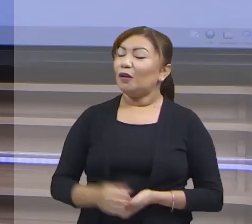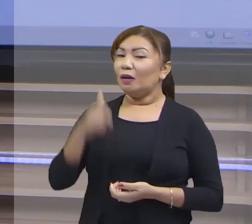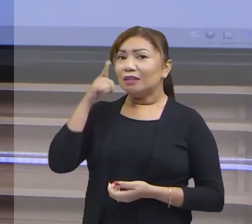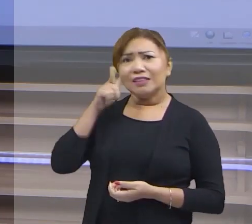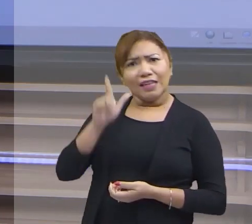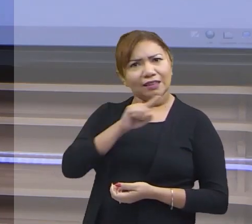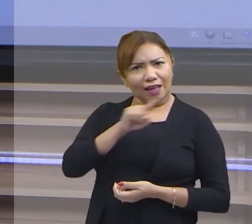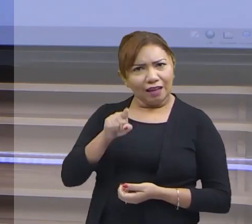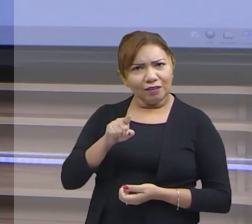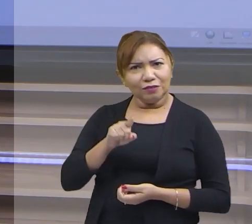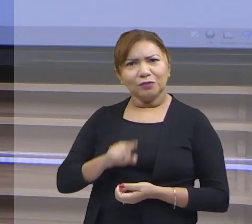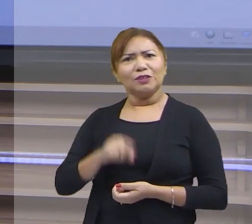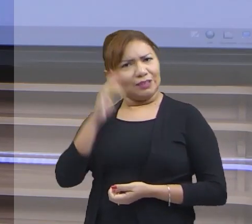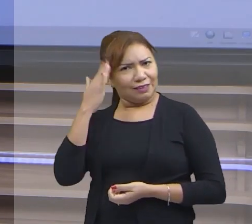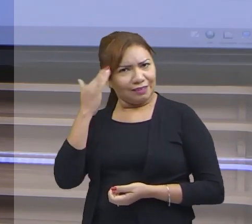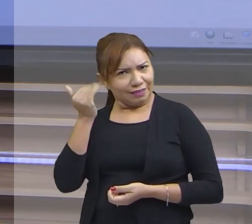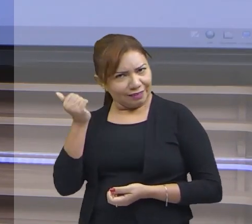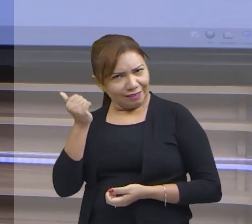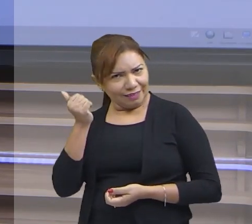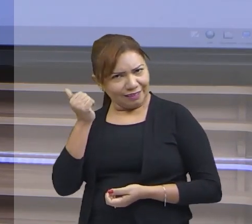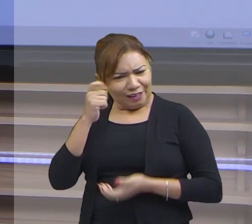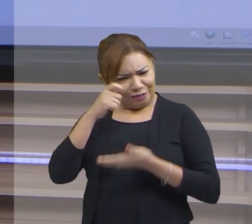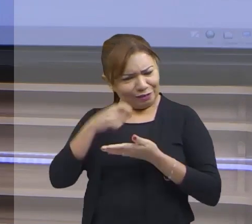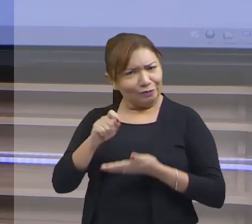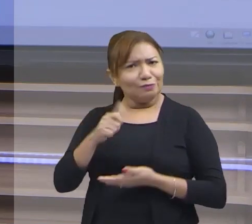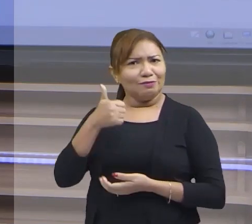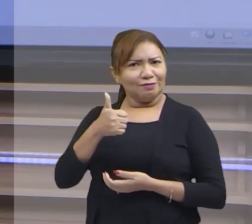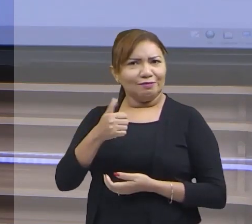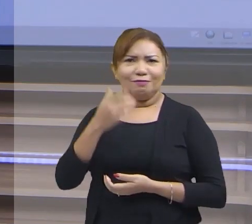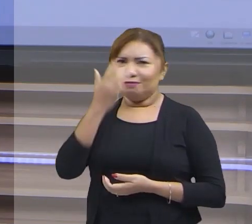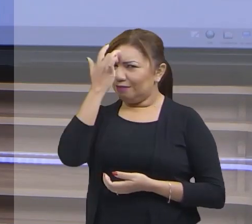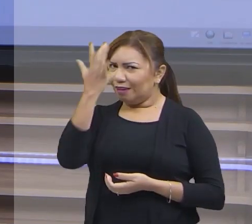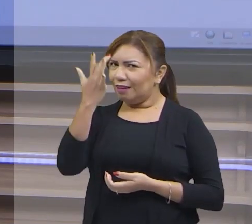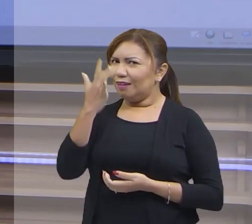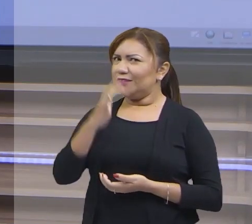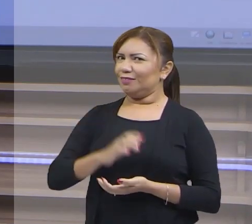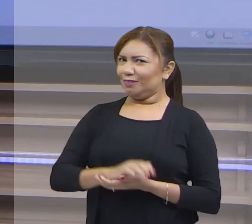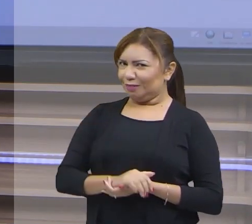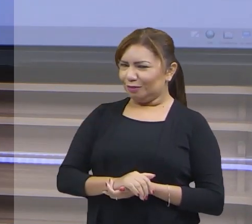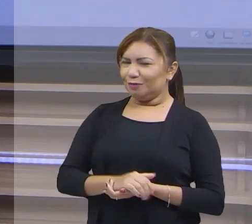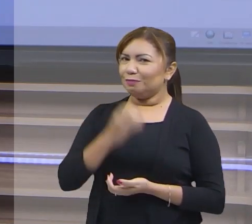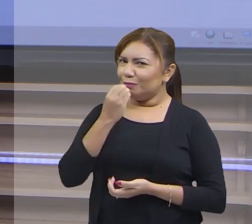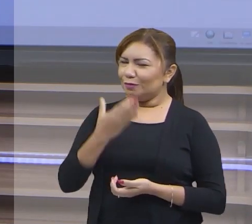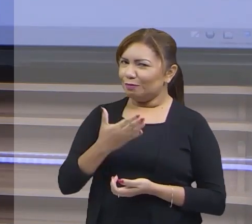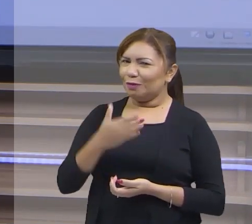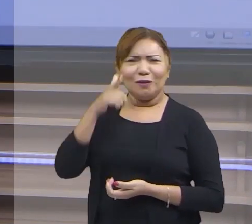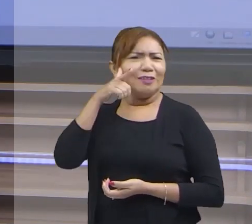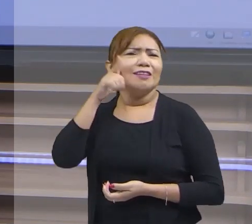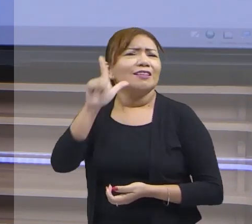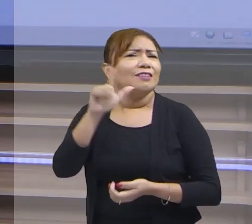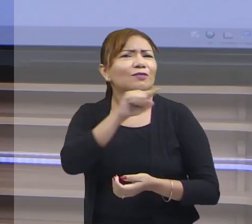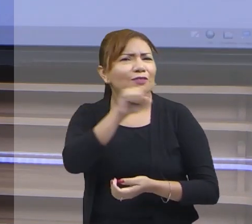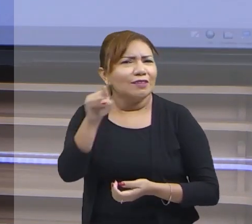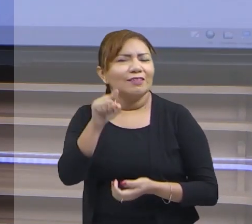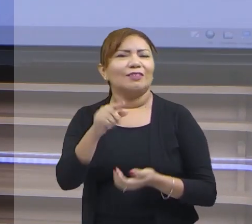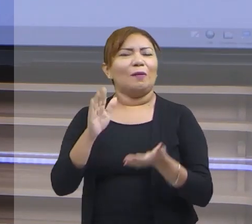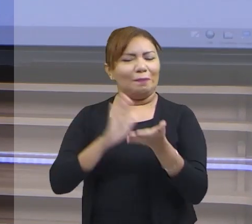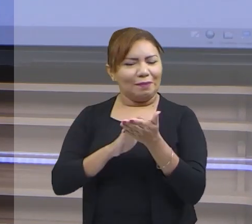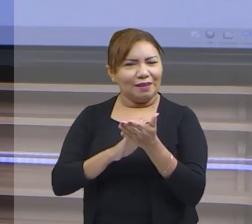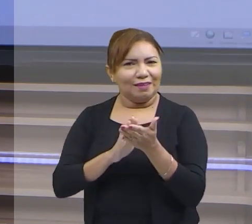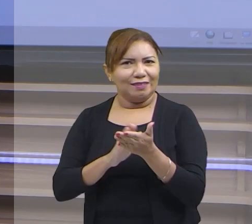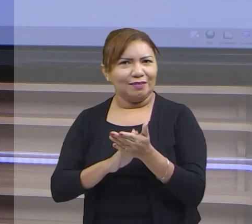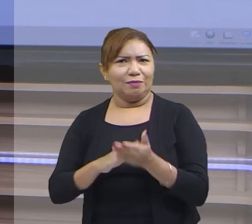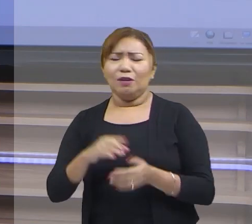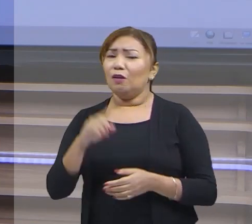Acertaram? Quem foi que acertou a atividade? Foi fácil, né? Quem acertou? Parabéns! Mas quem